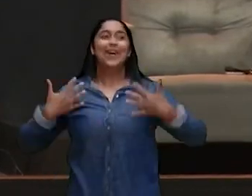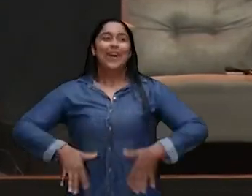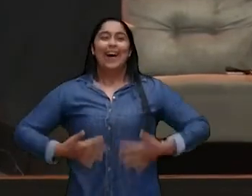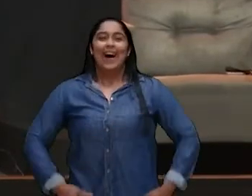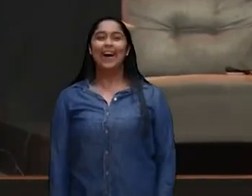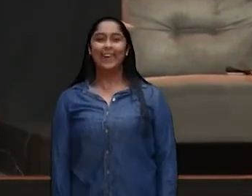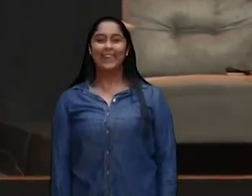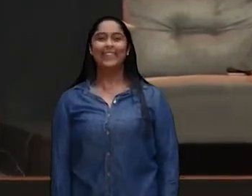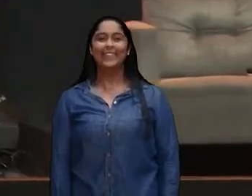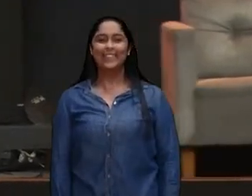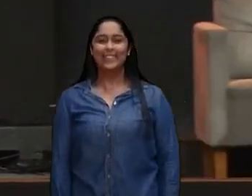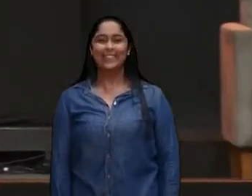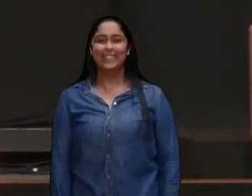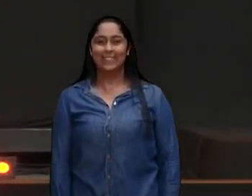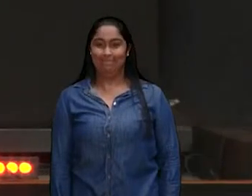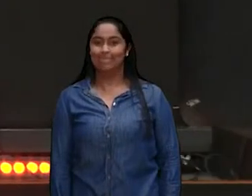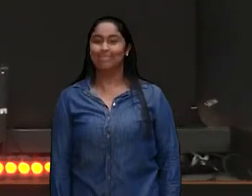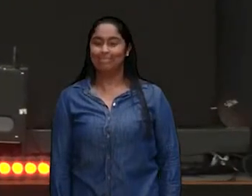eu tô curada